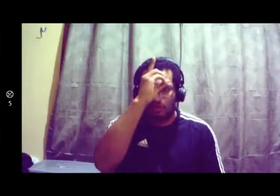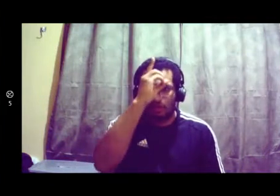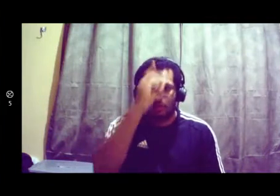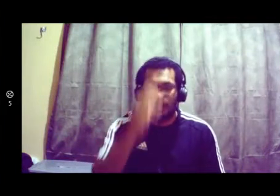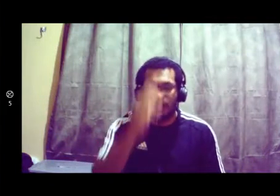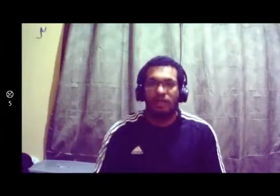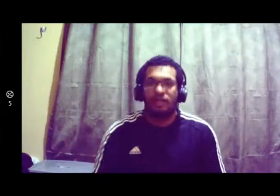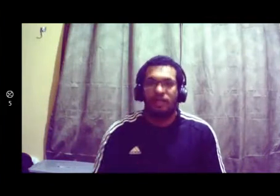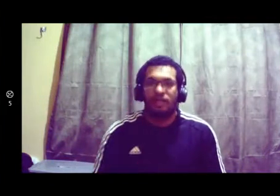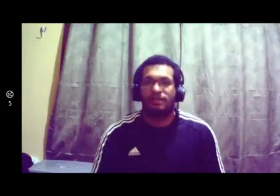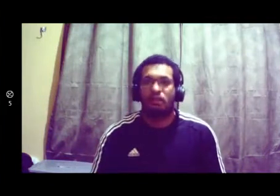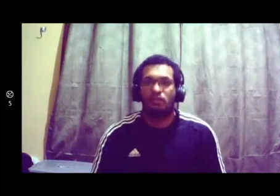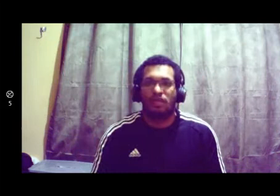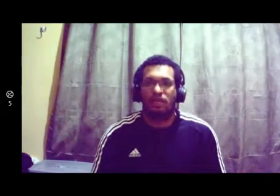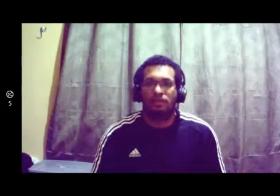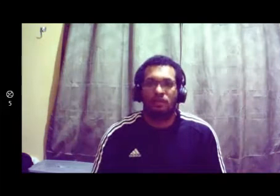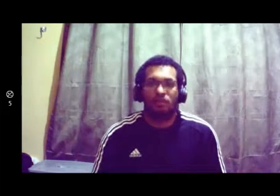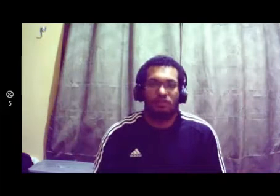tá bom?